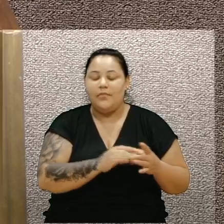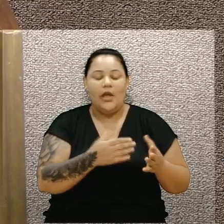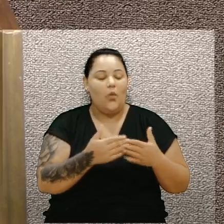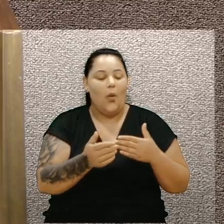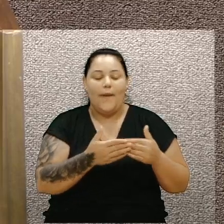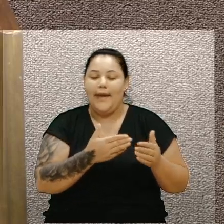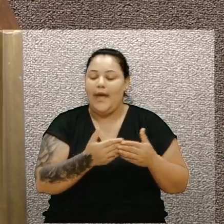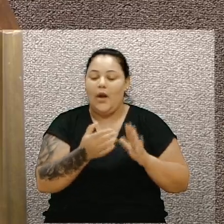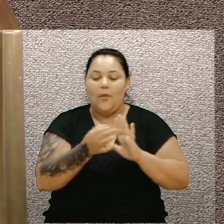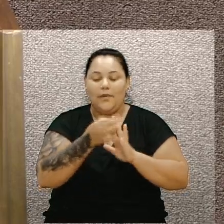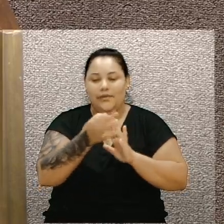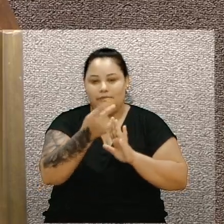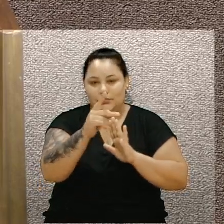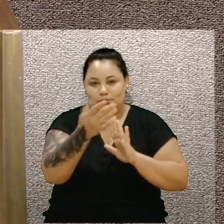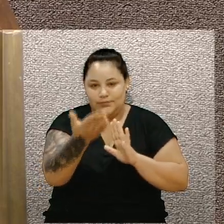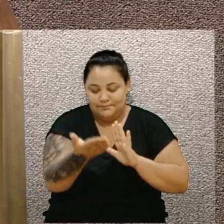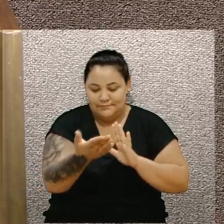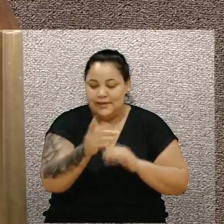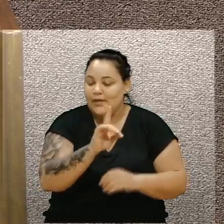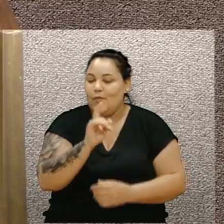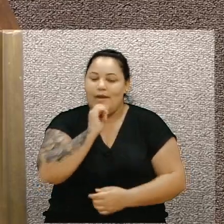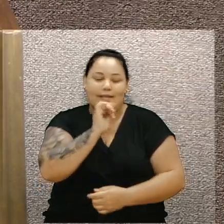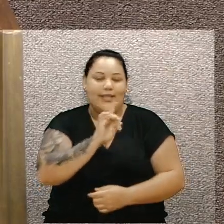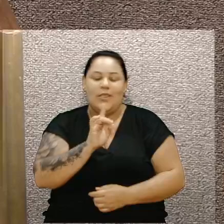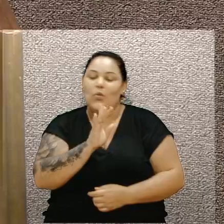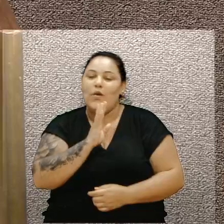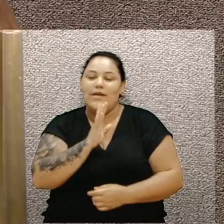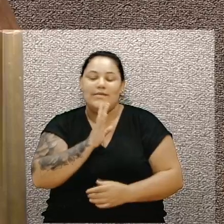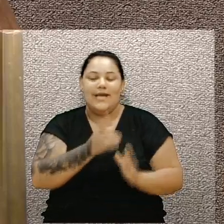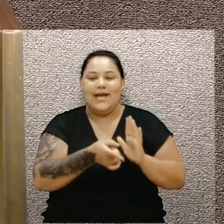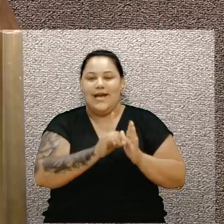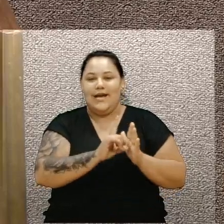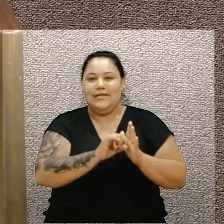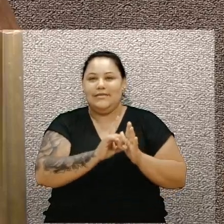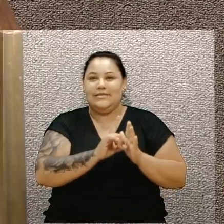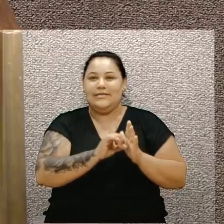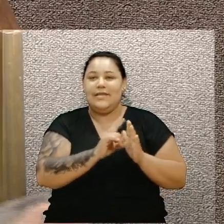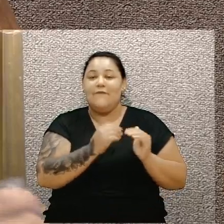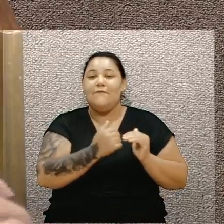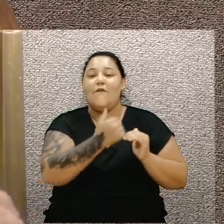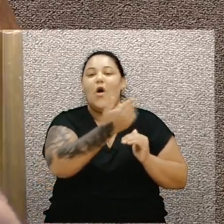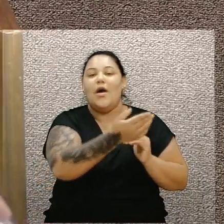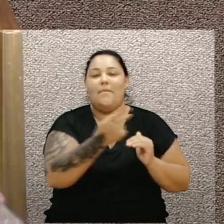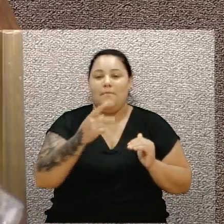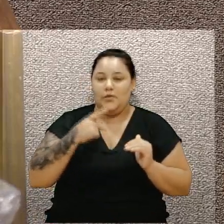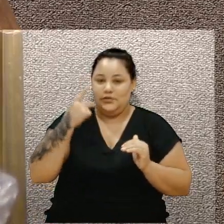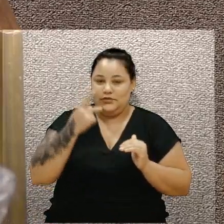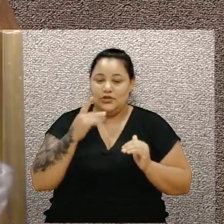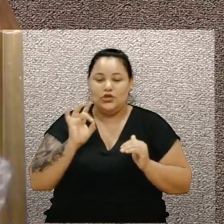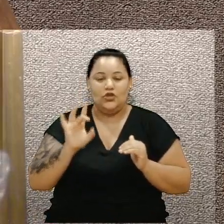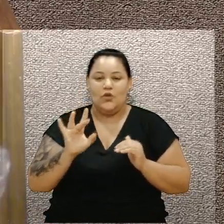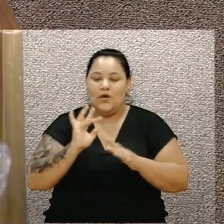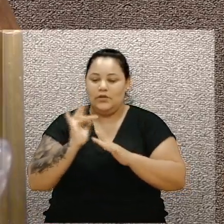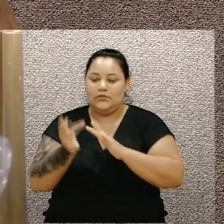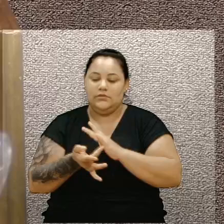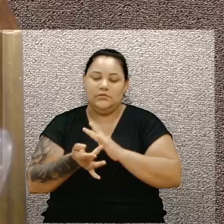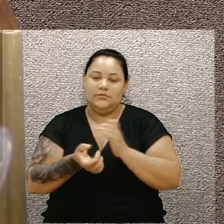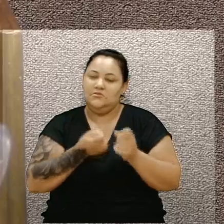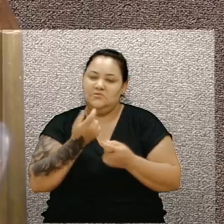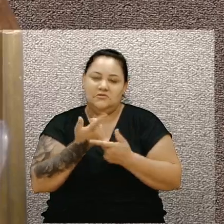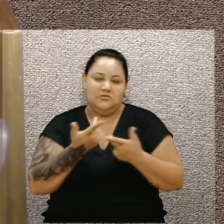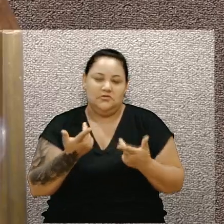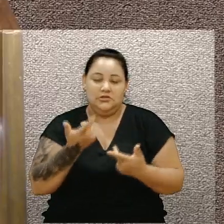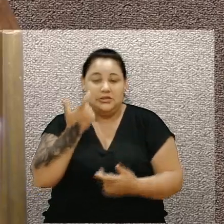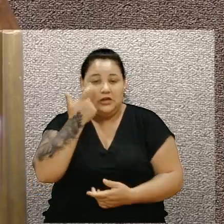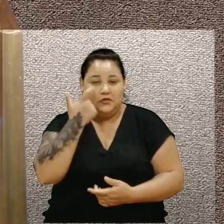de Vossa Excelência. Não o conhecia antes, fora da política, só por rede social, alguma coisa que via os